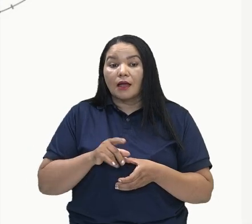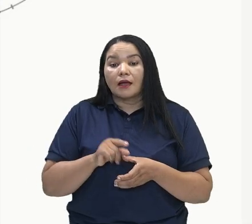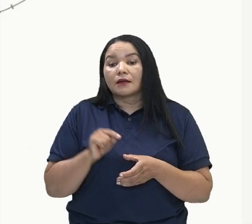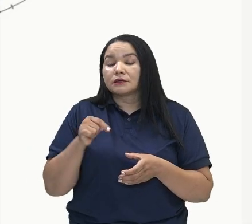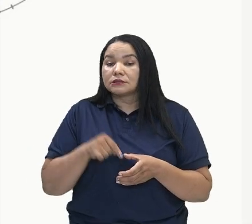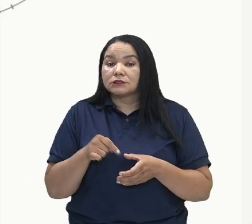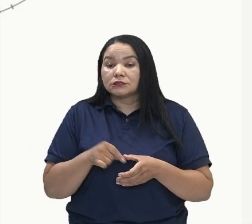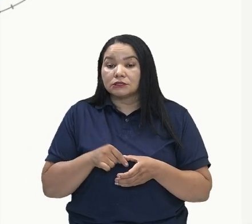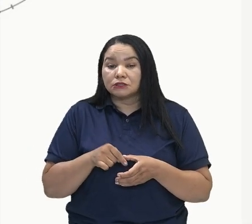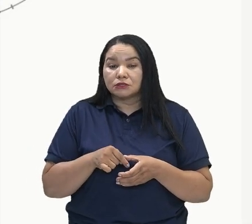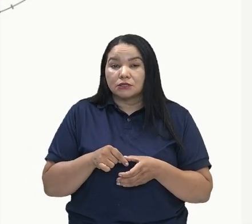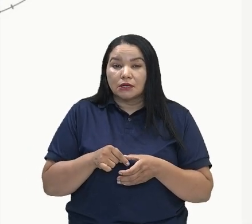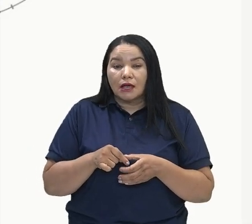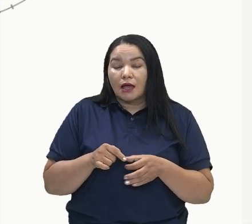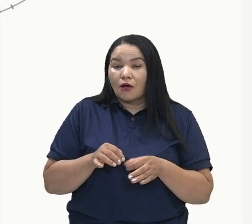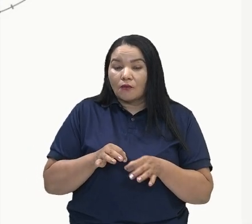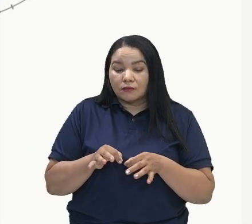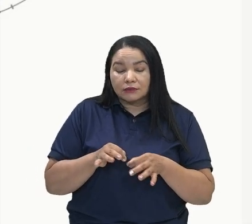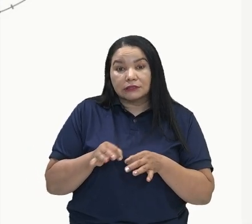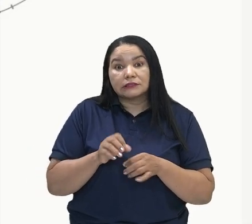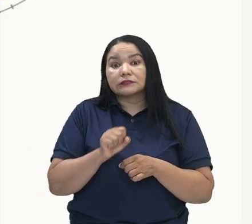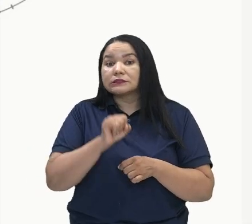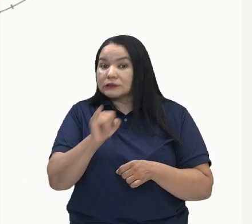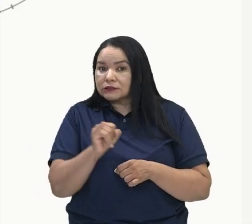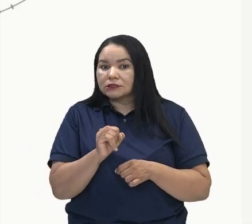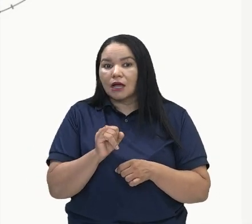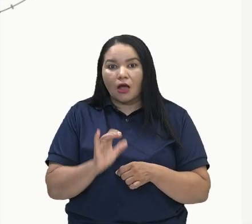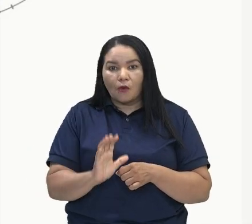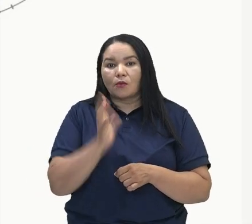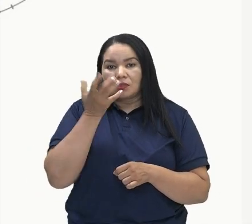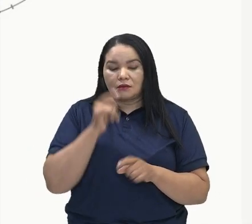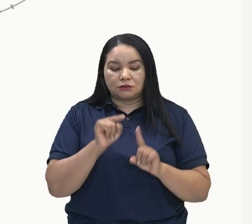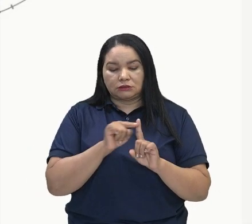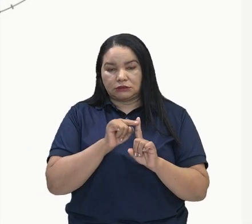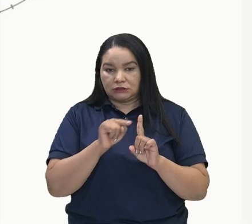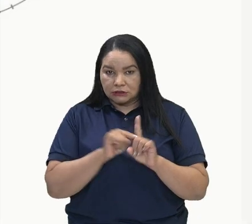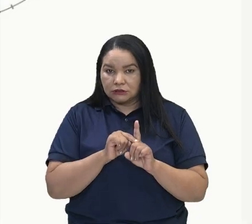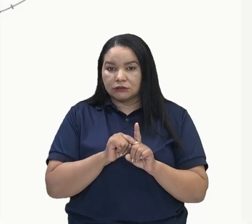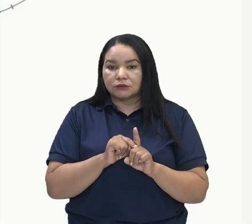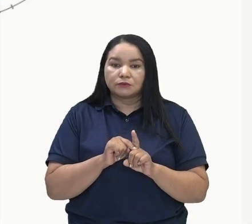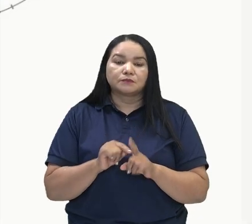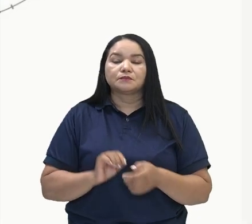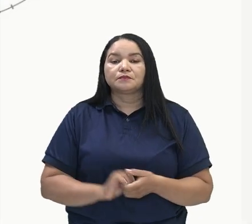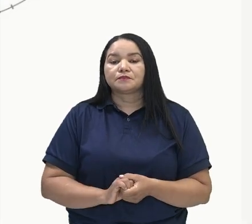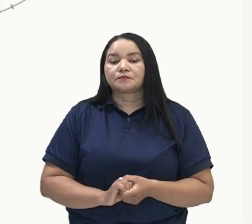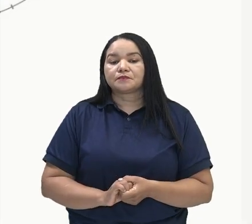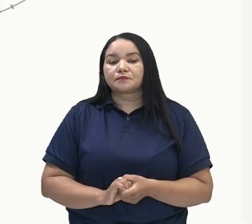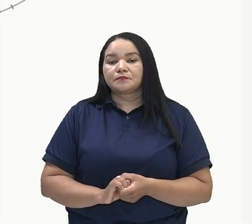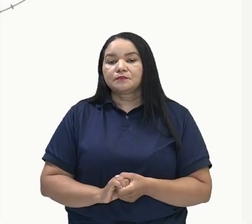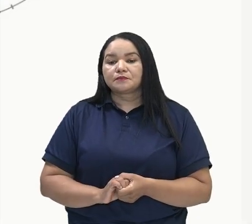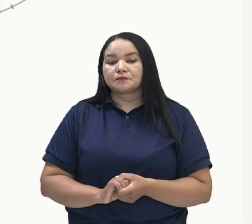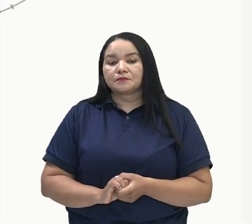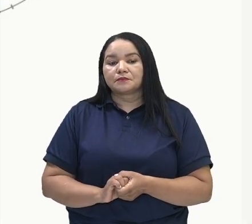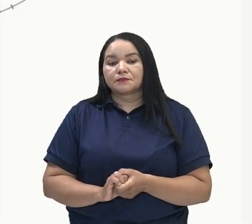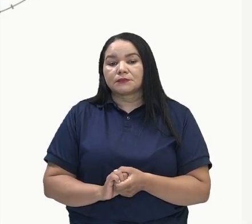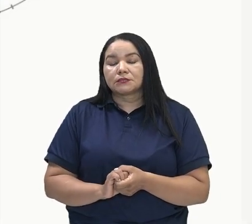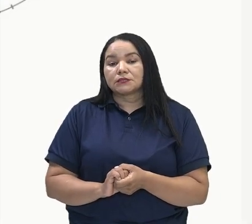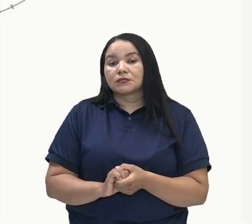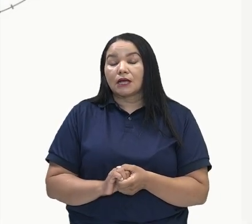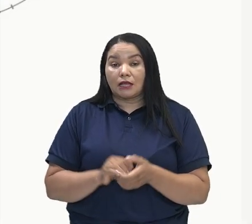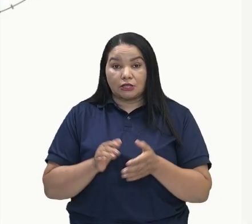esse embrião caso ocorra uma fertilização, né, caso ocorra uma gravidez. E aí essa